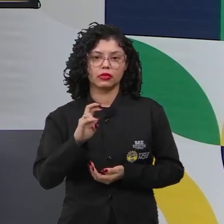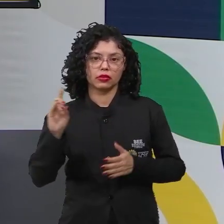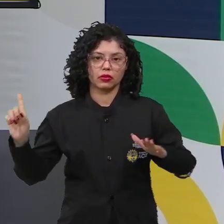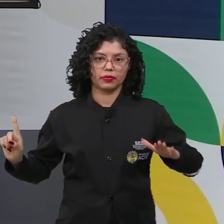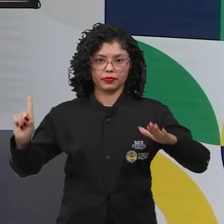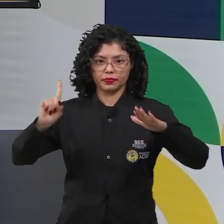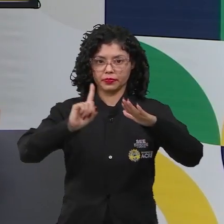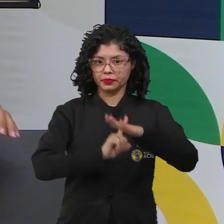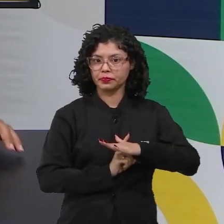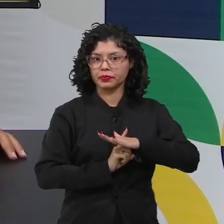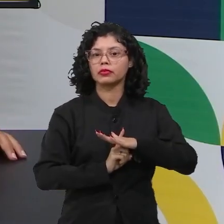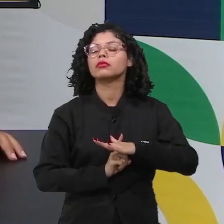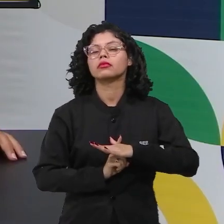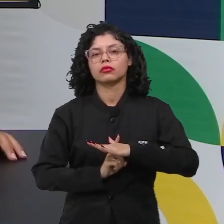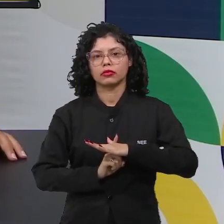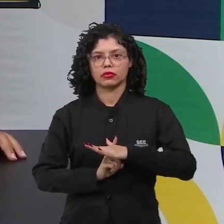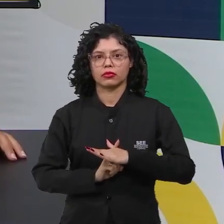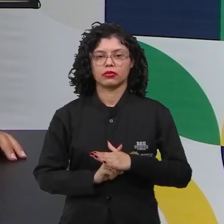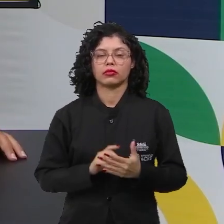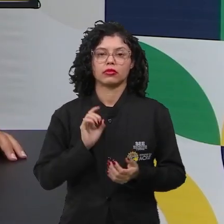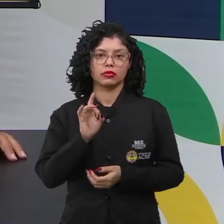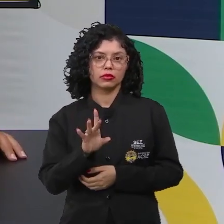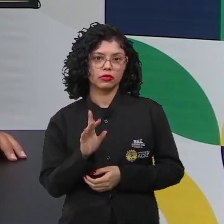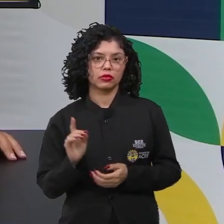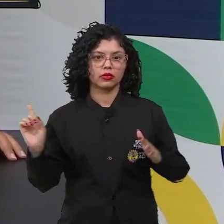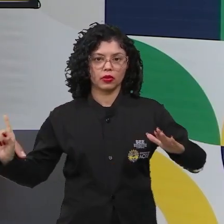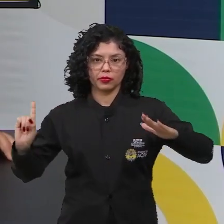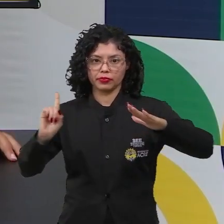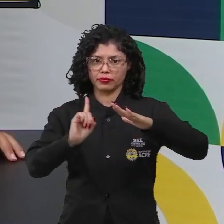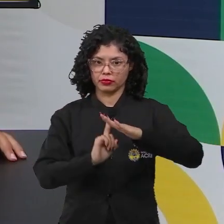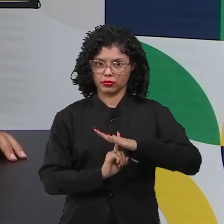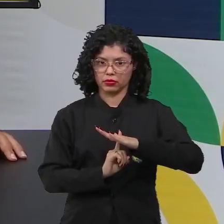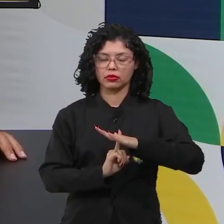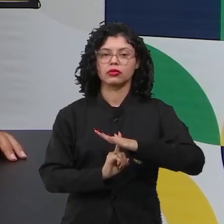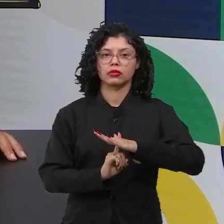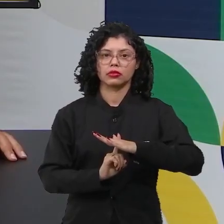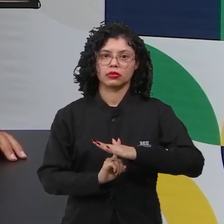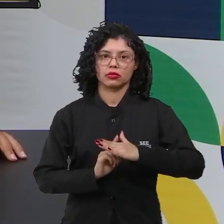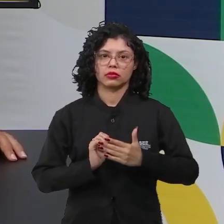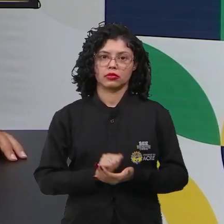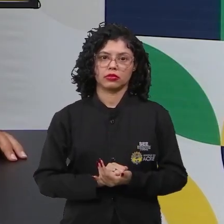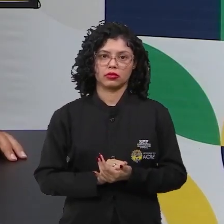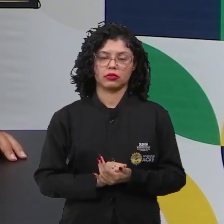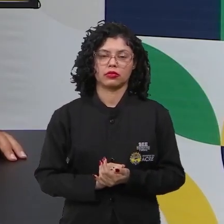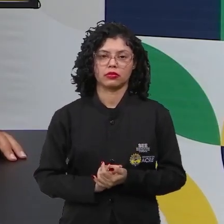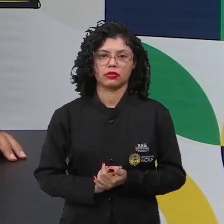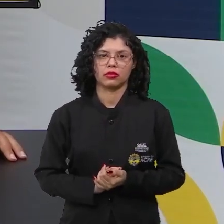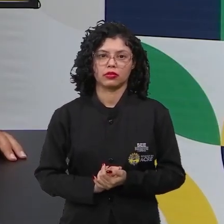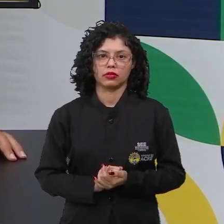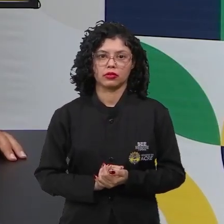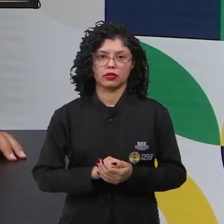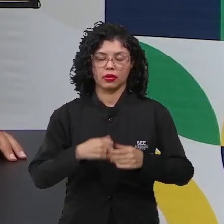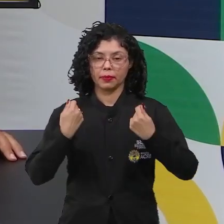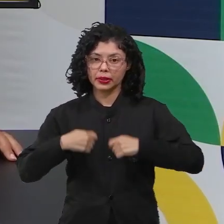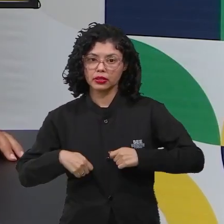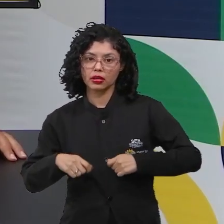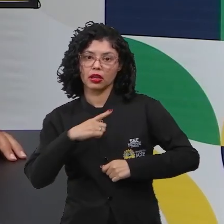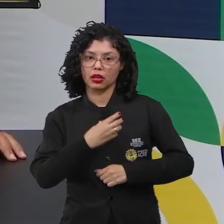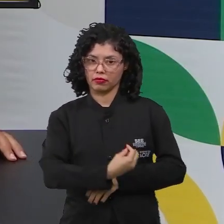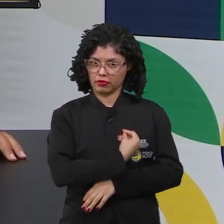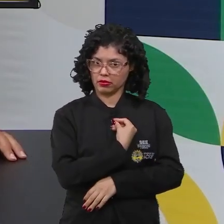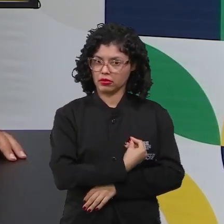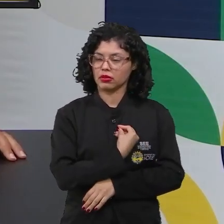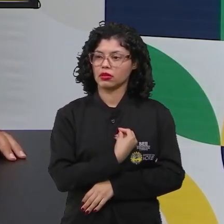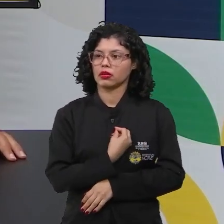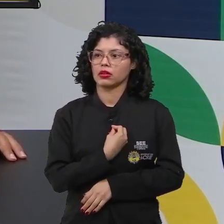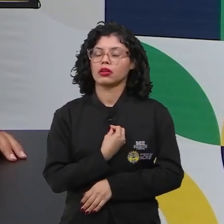fazer um adendo rápido, que a integração é apenas inserir. Jogou lá e pronto. Integrou, é tipo, tá aqui, tá bom. Não, mas eu quero que ele vivencie, eu